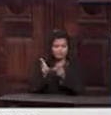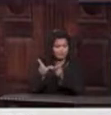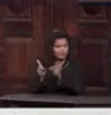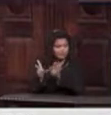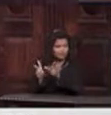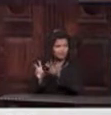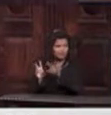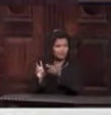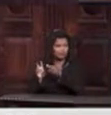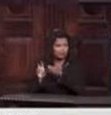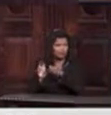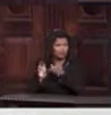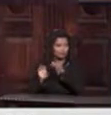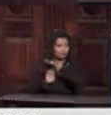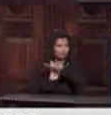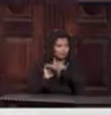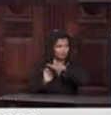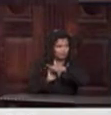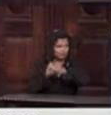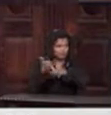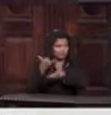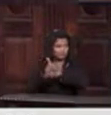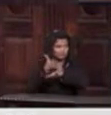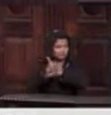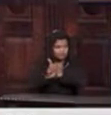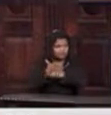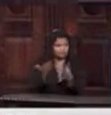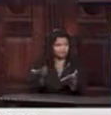venderam a Aço Minas,